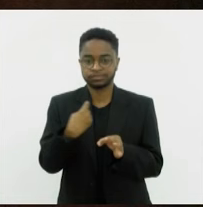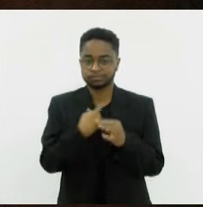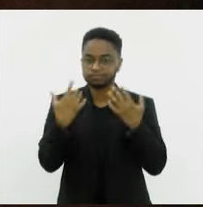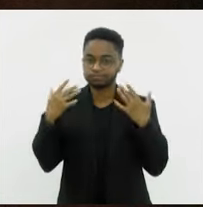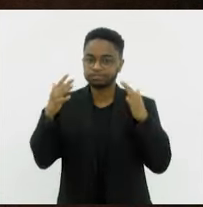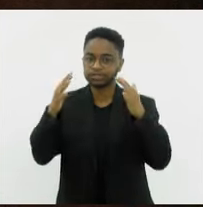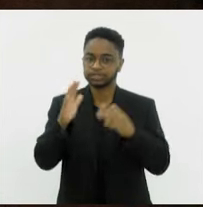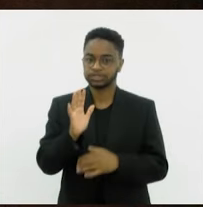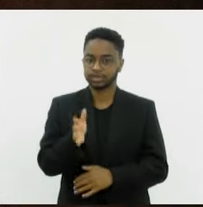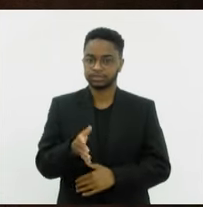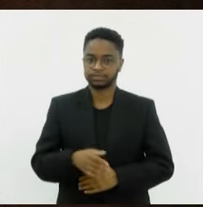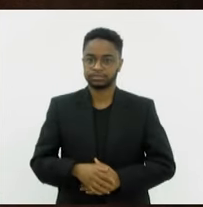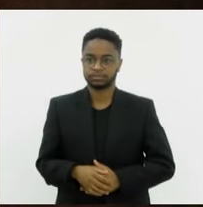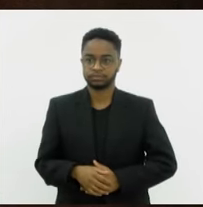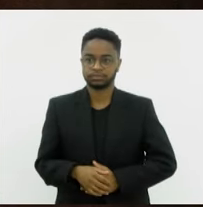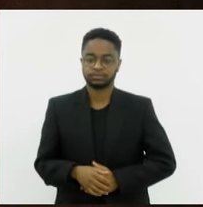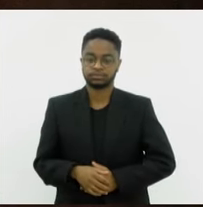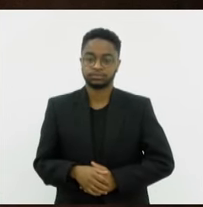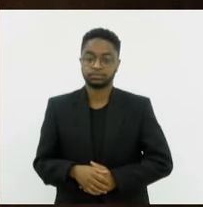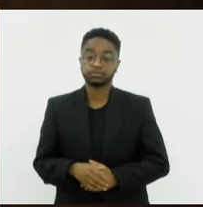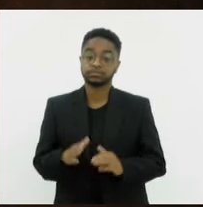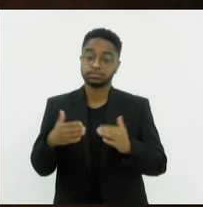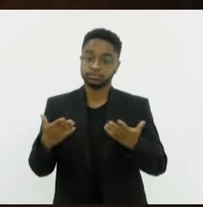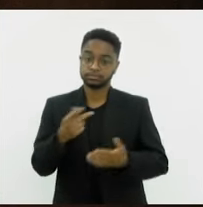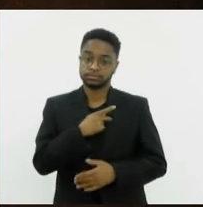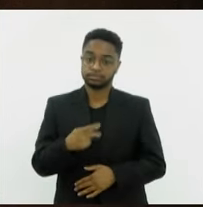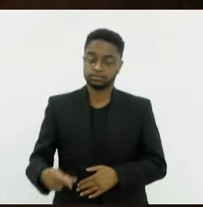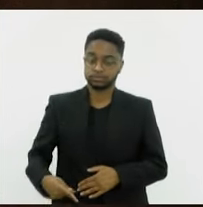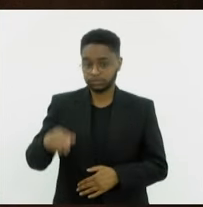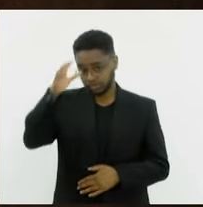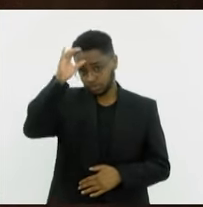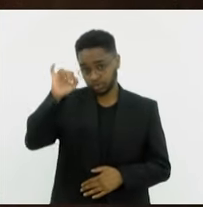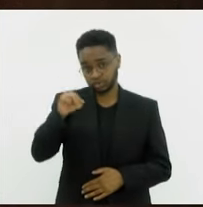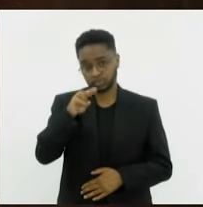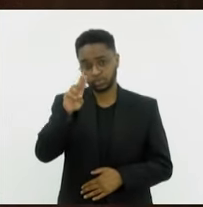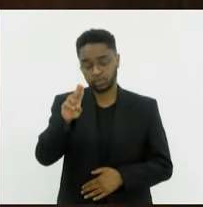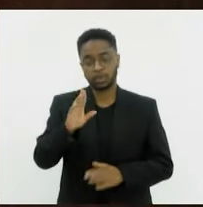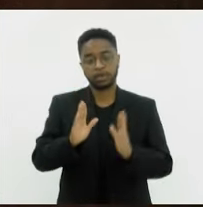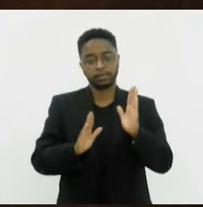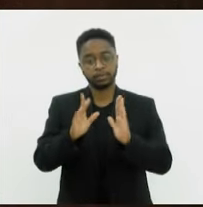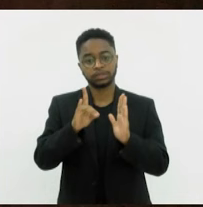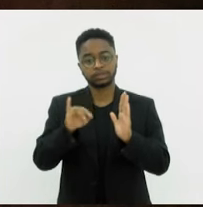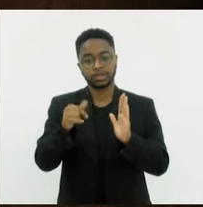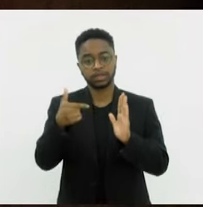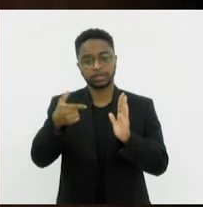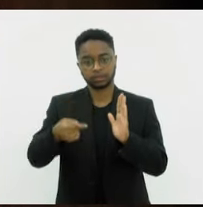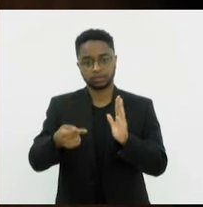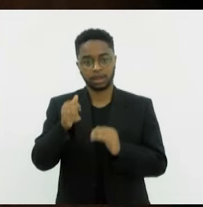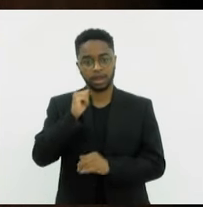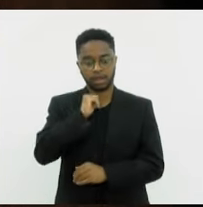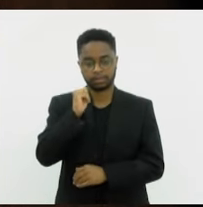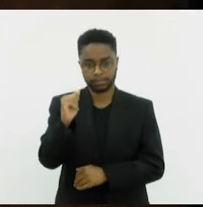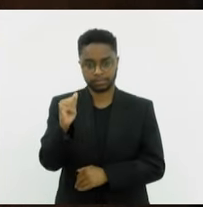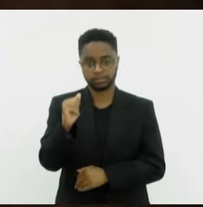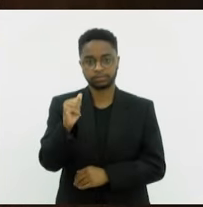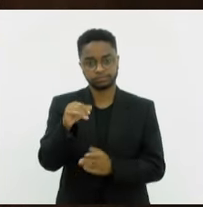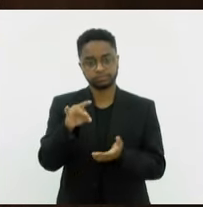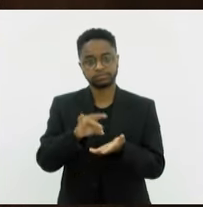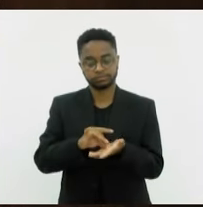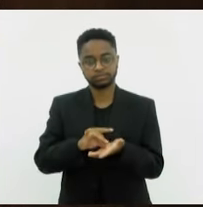comemorando isso. E, presidenta, tia Ju, essa data do dia 17 de abril, ela é